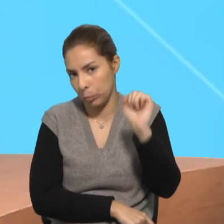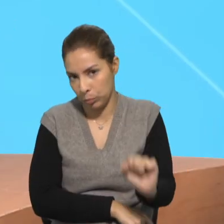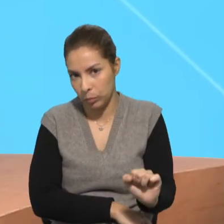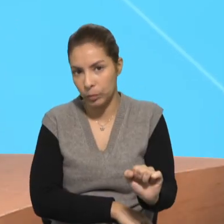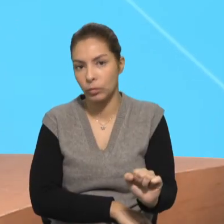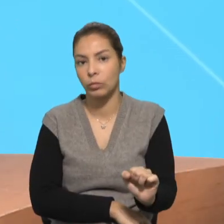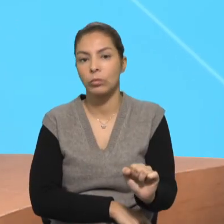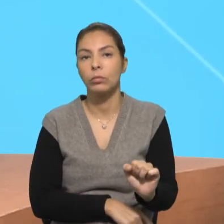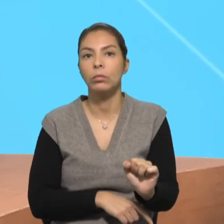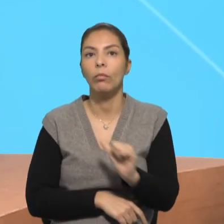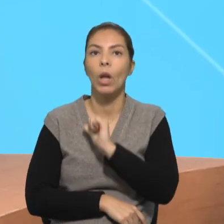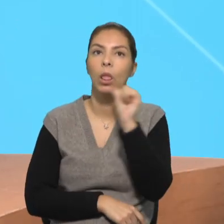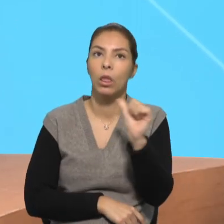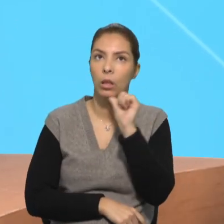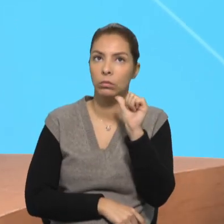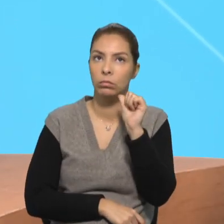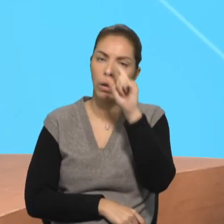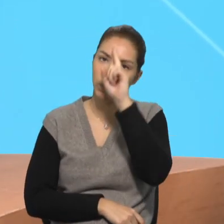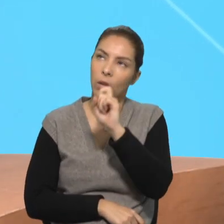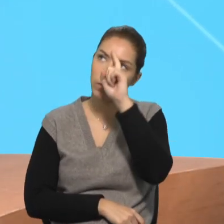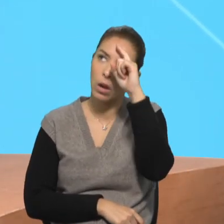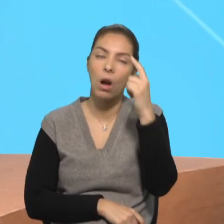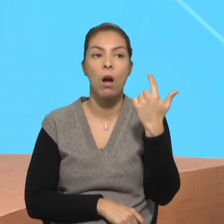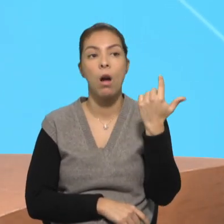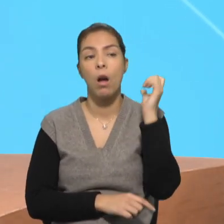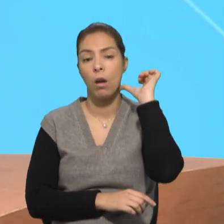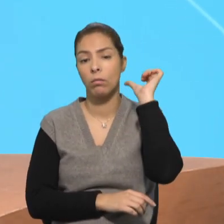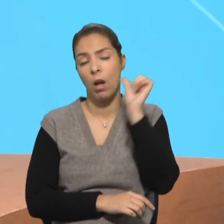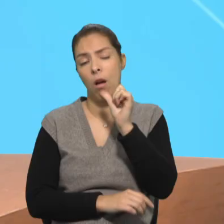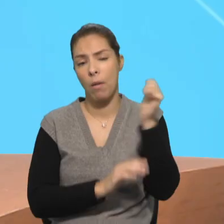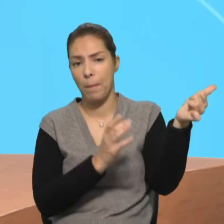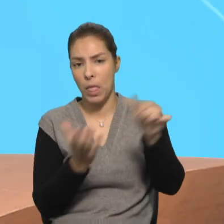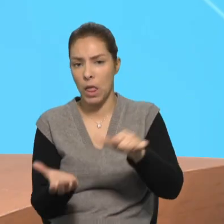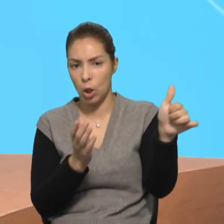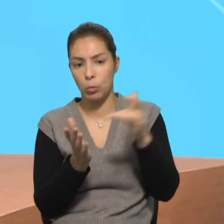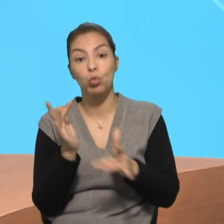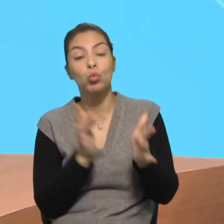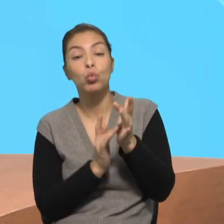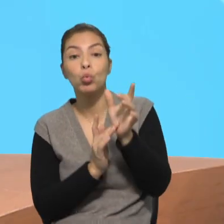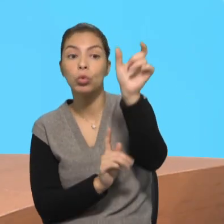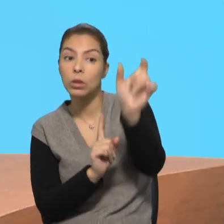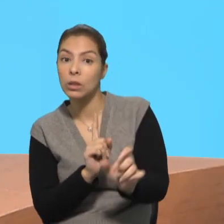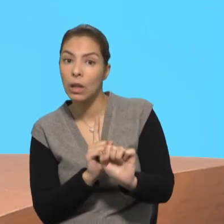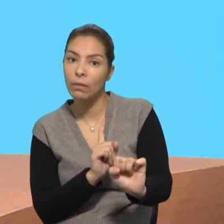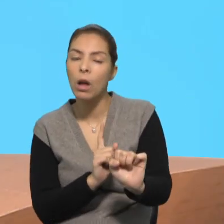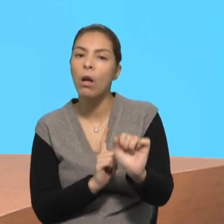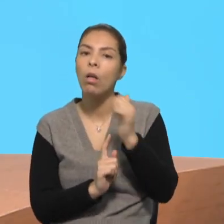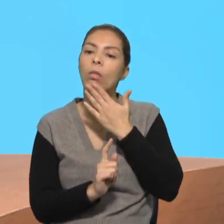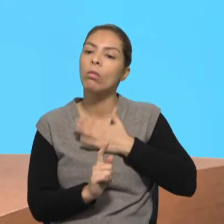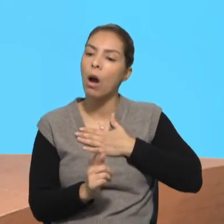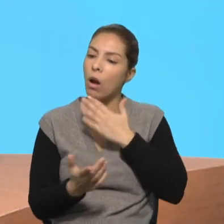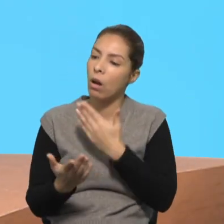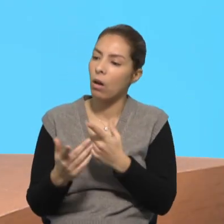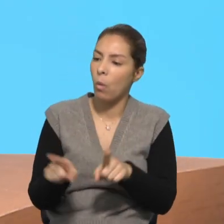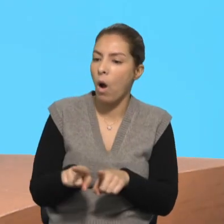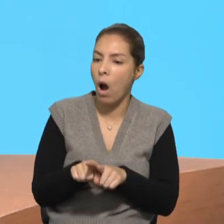portanto, nós recordamos o batismo de Jesus quase como um convite a dar mais consistência,